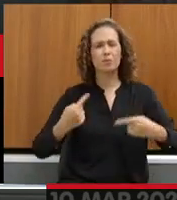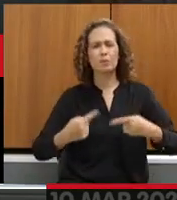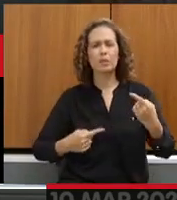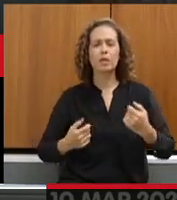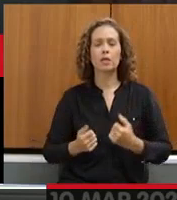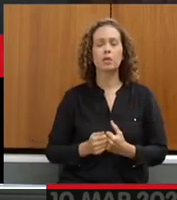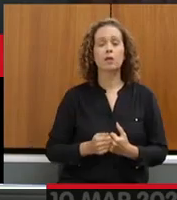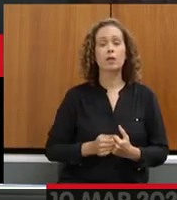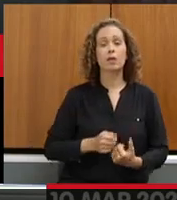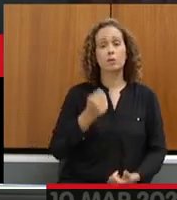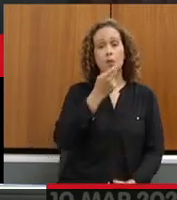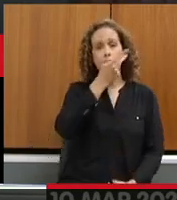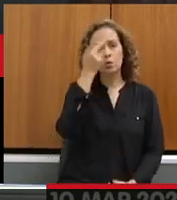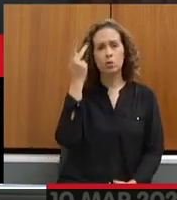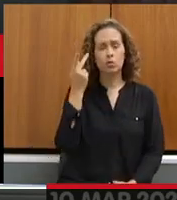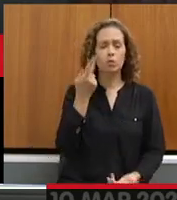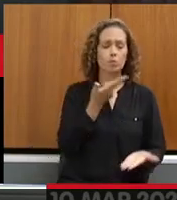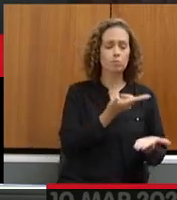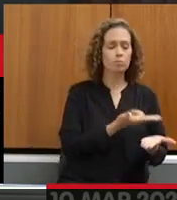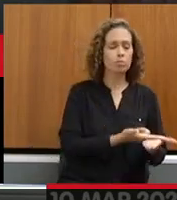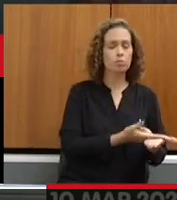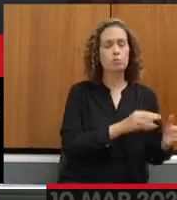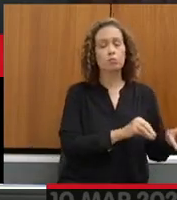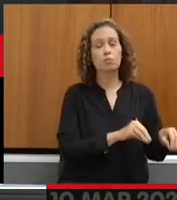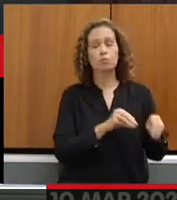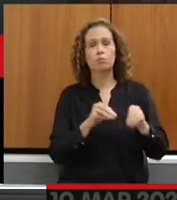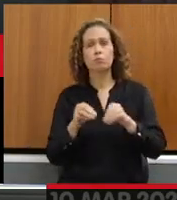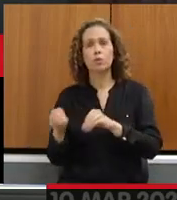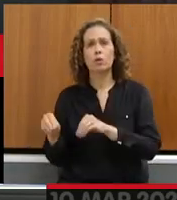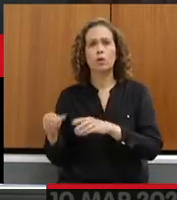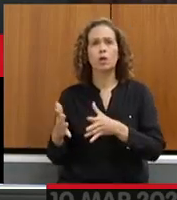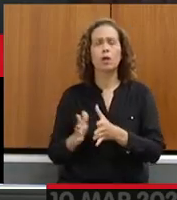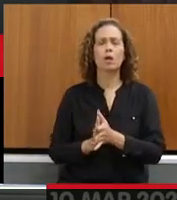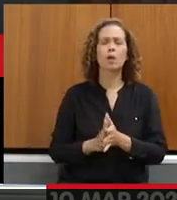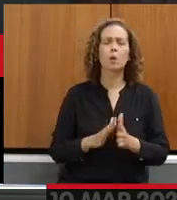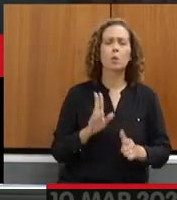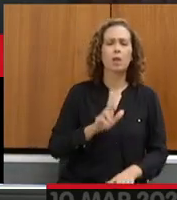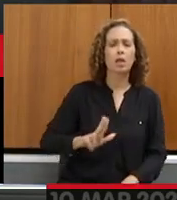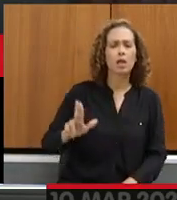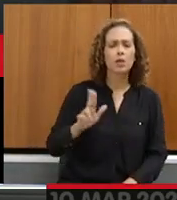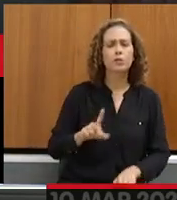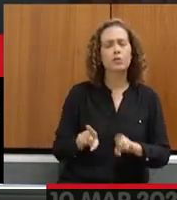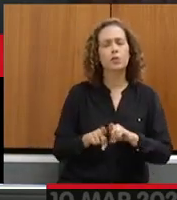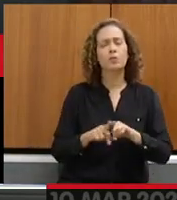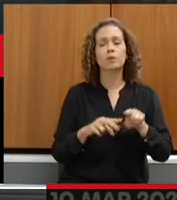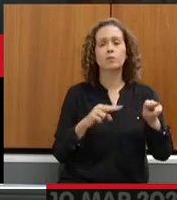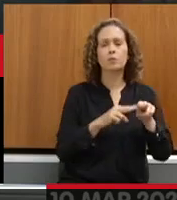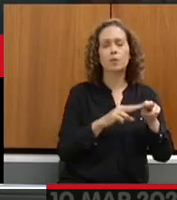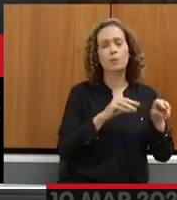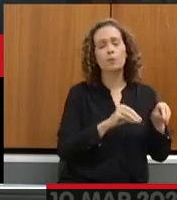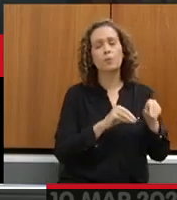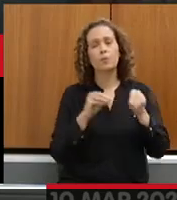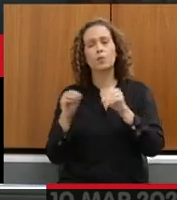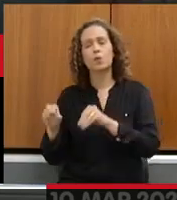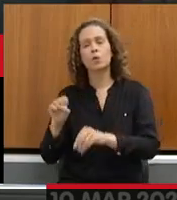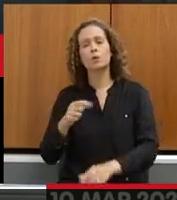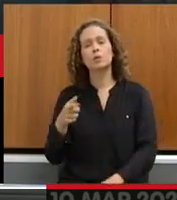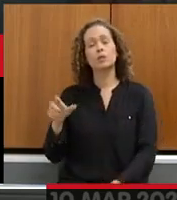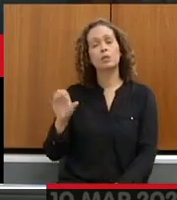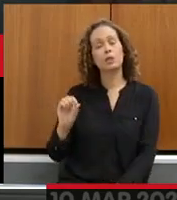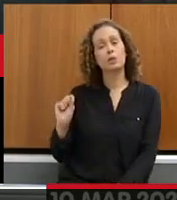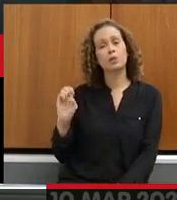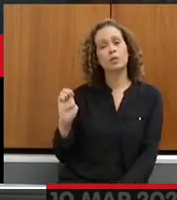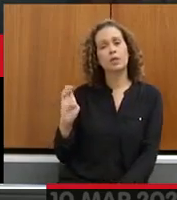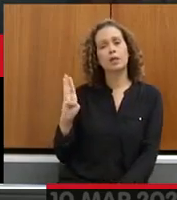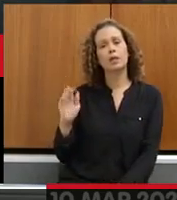de pacientes de Uberlândia e Uberaba no alto Paranaíba para São Sebastião do Paraíso minha